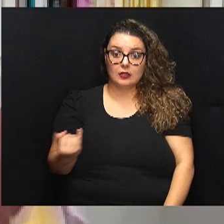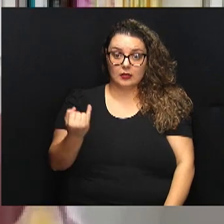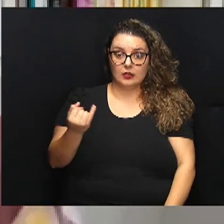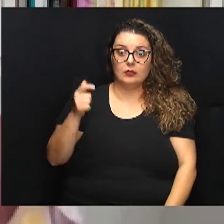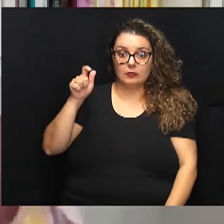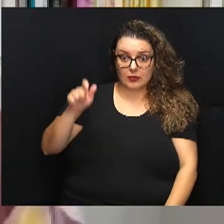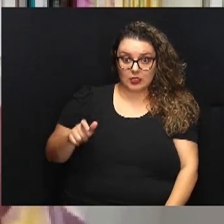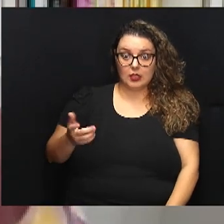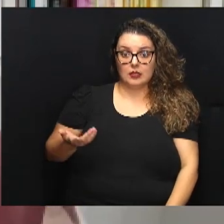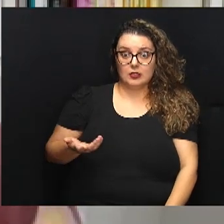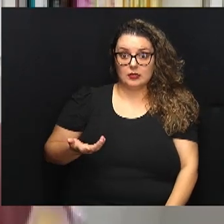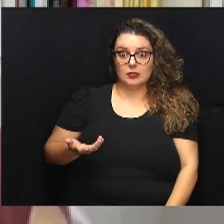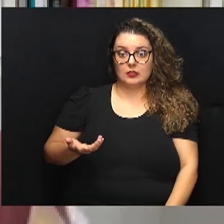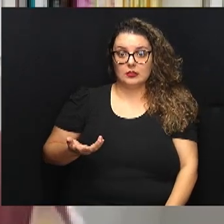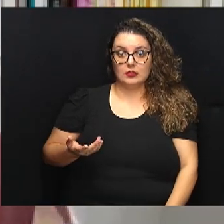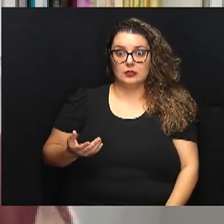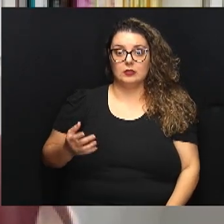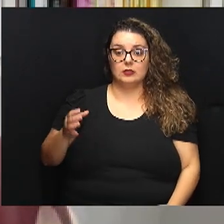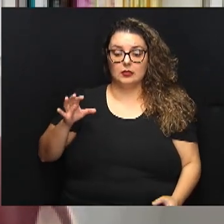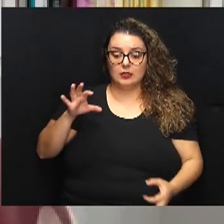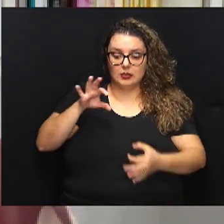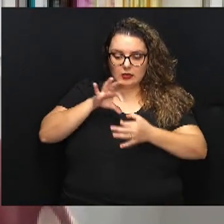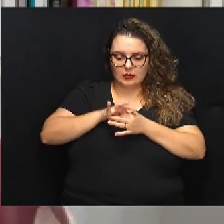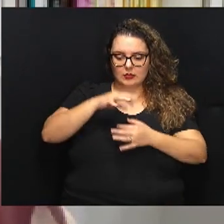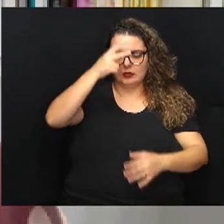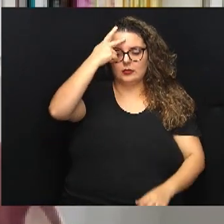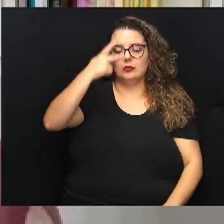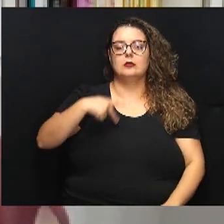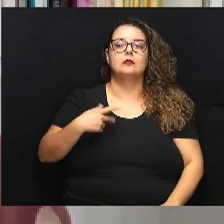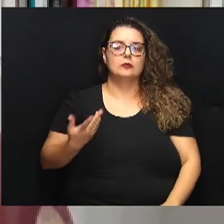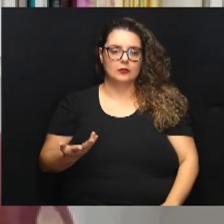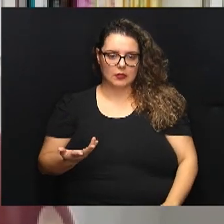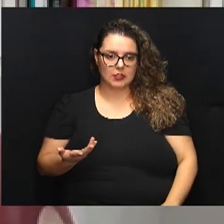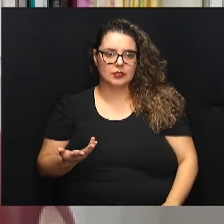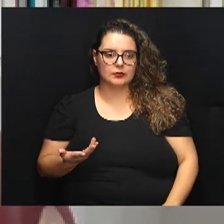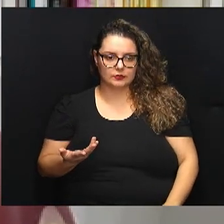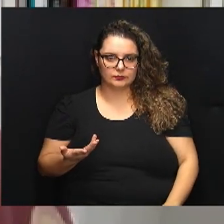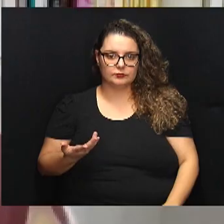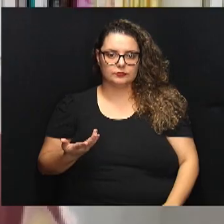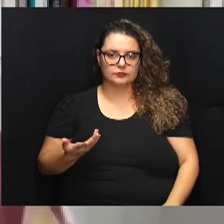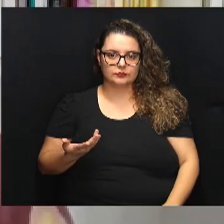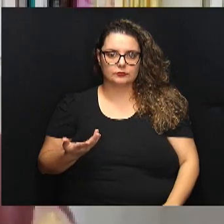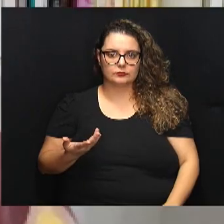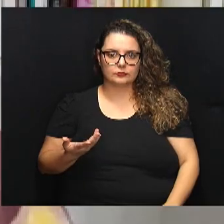pessoa se reconectar com ela mesma, né? Ficar